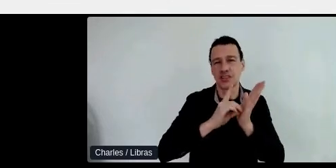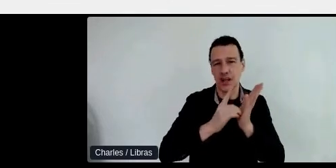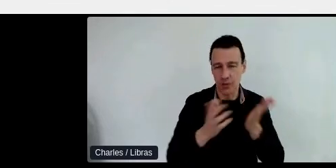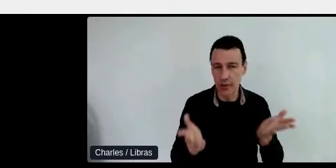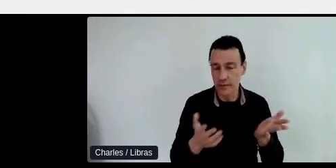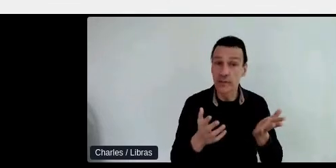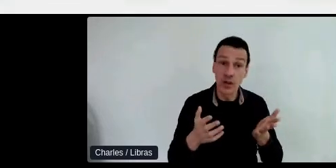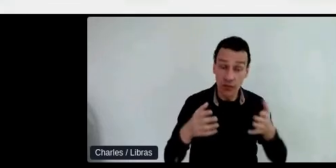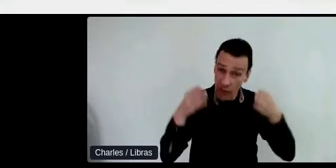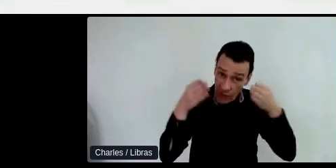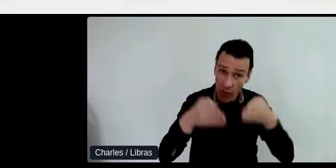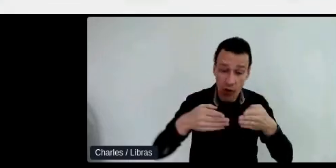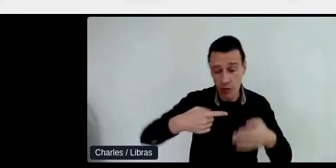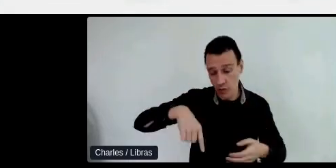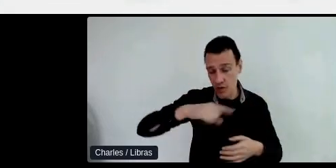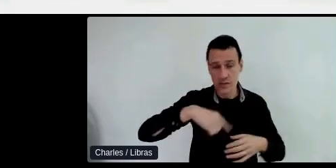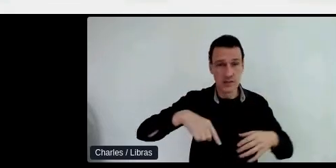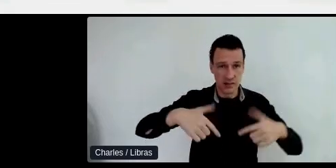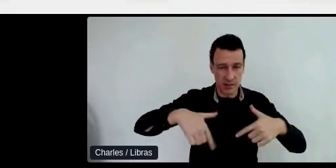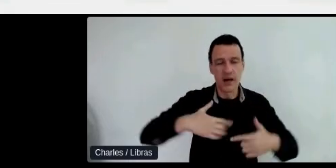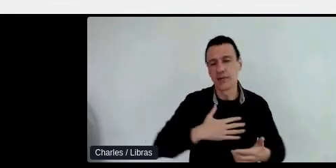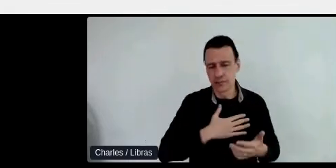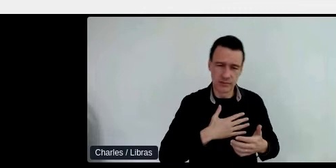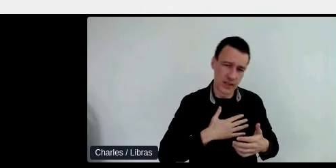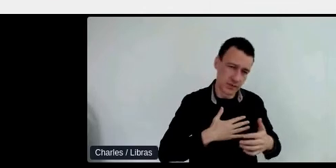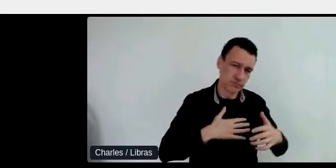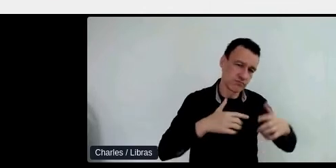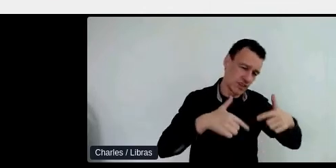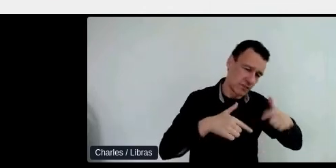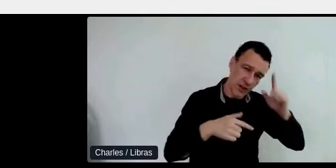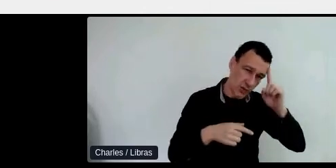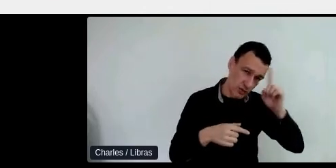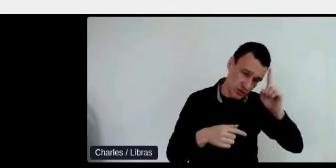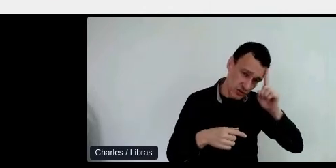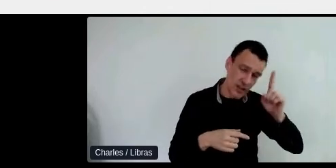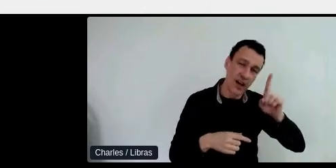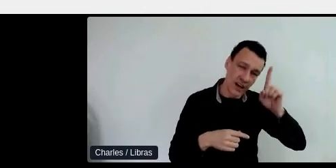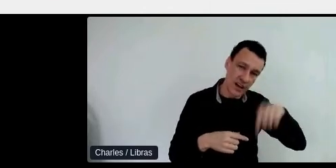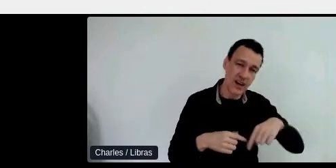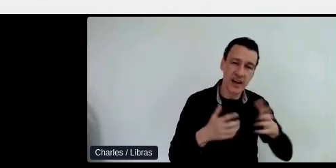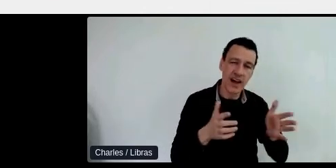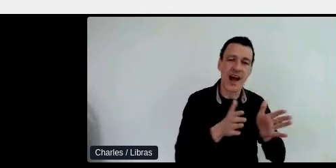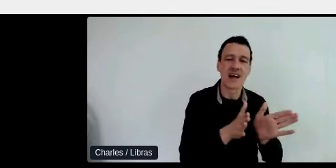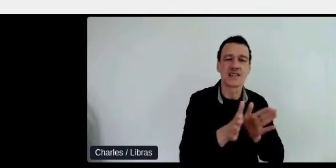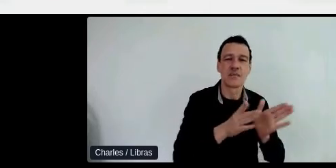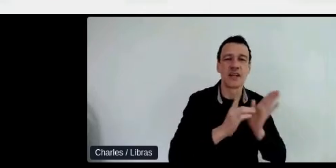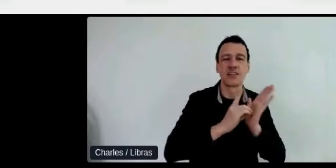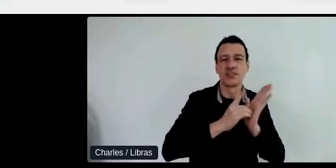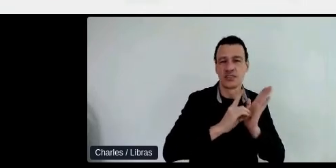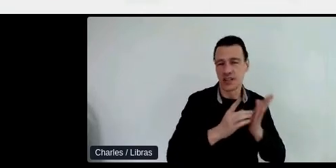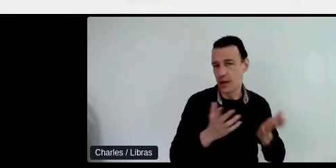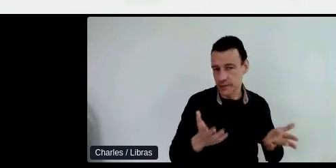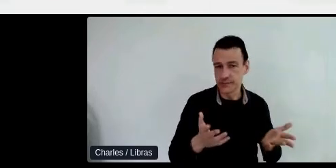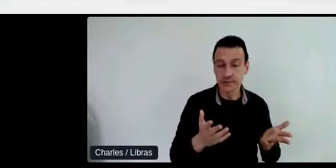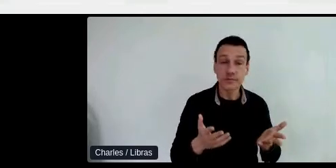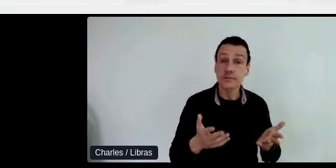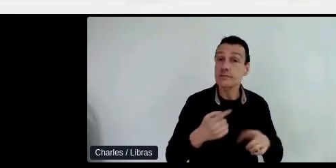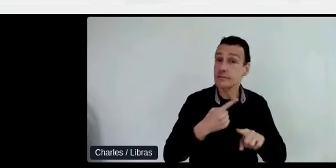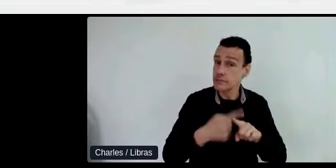nosso trabalho, no meu trabalho do dia a dia, visto que o mundo